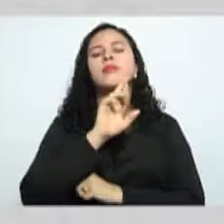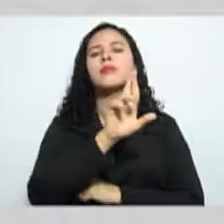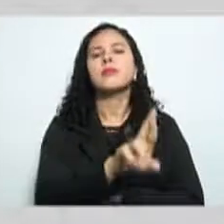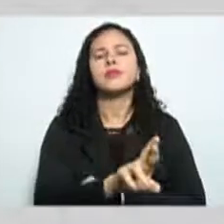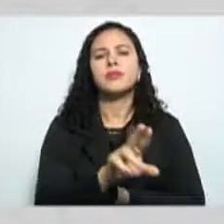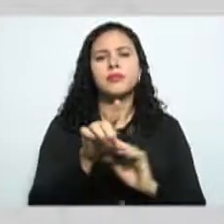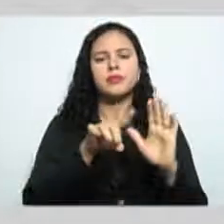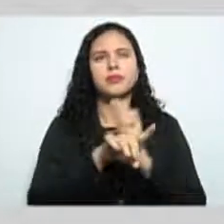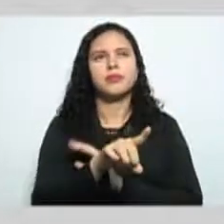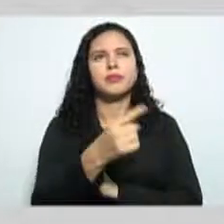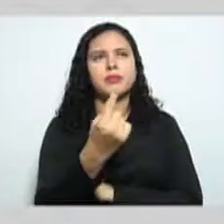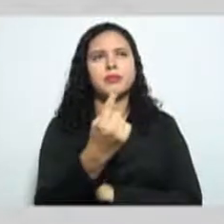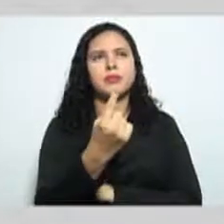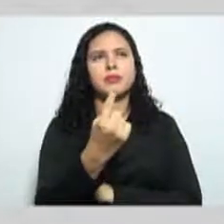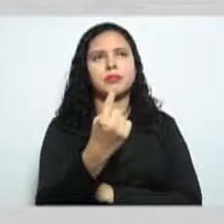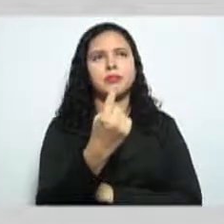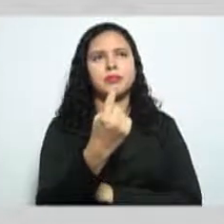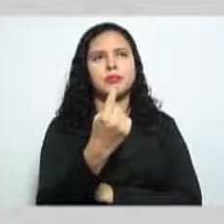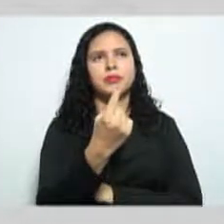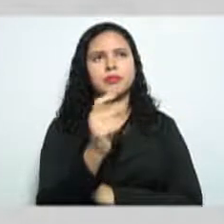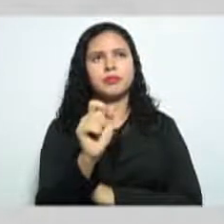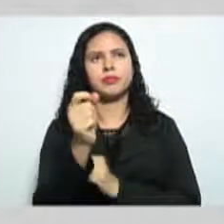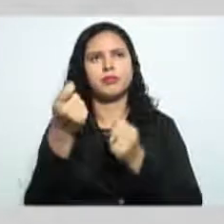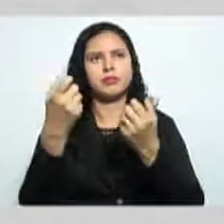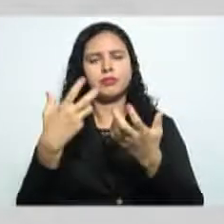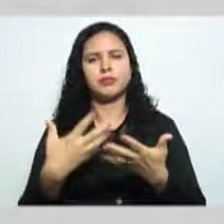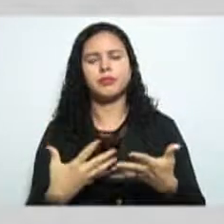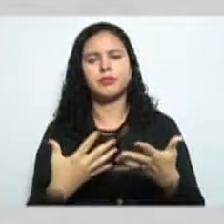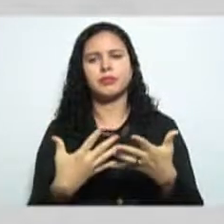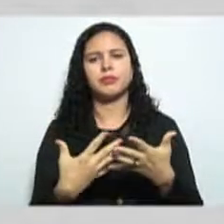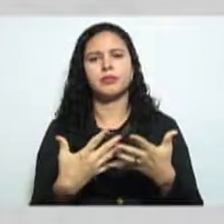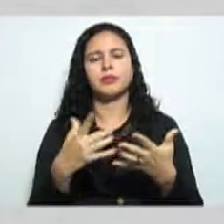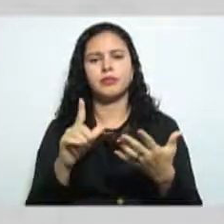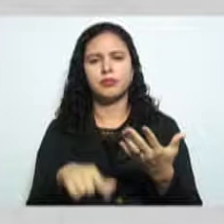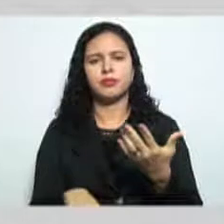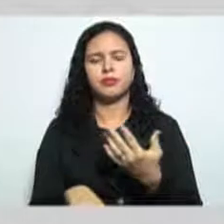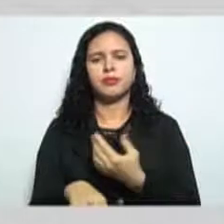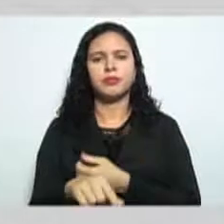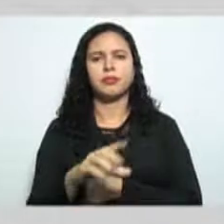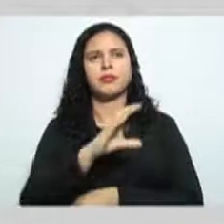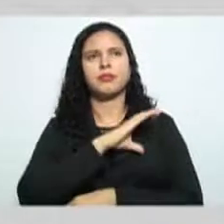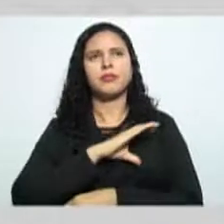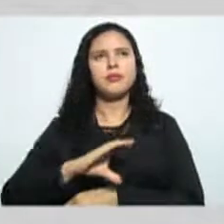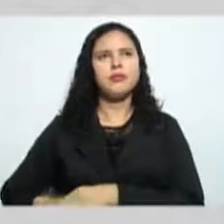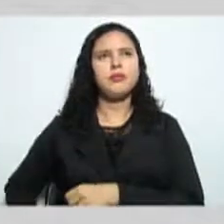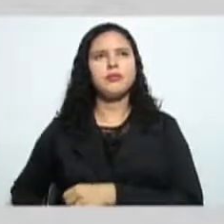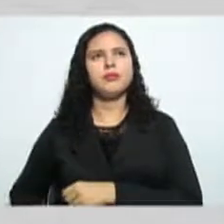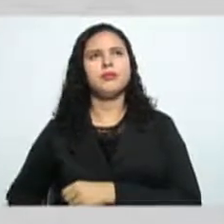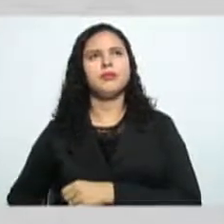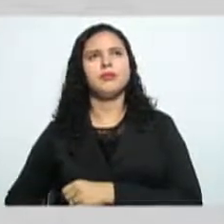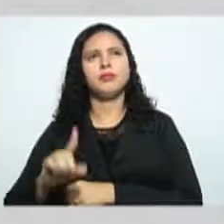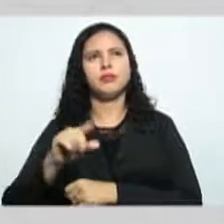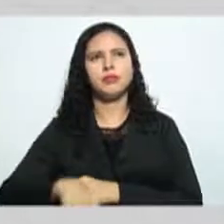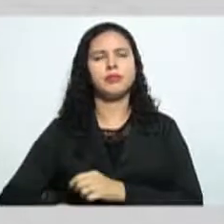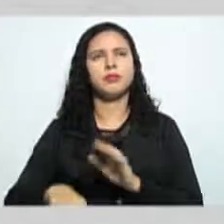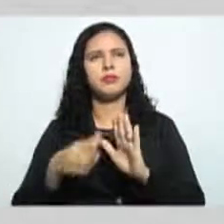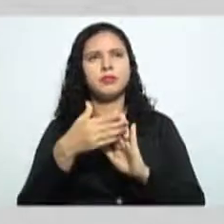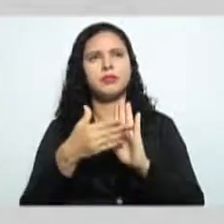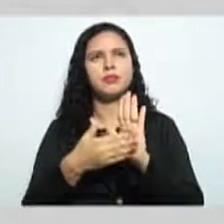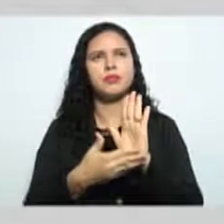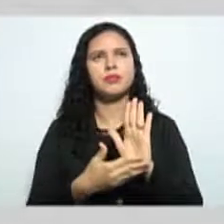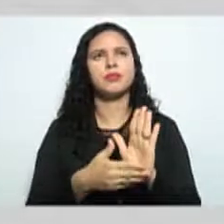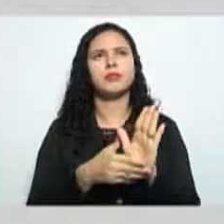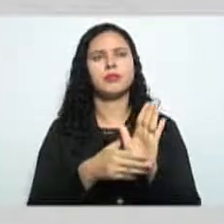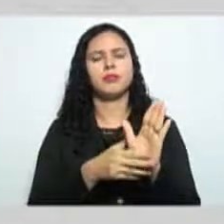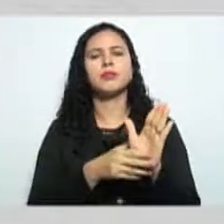da pergunta número 1. Pergunta número 1 vai falar é a coordenação das ações e dos programas de governo que